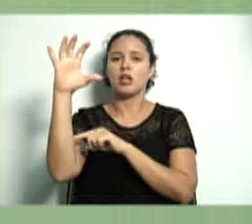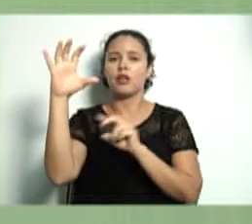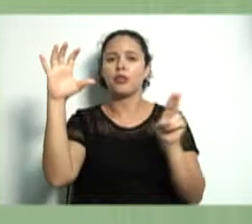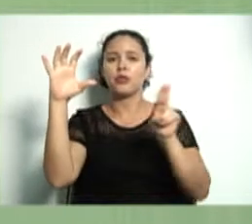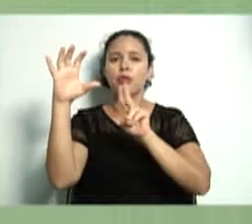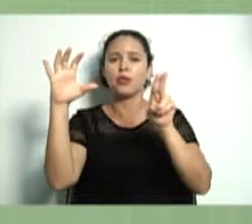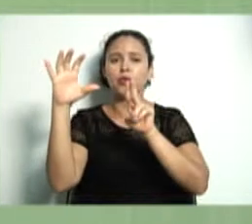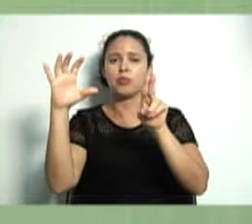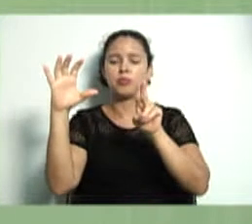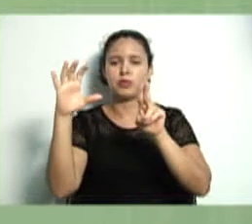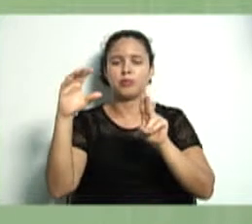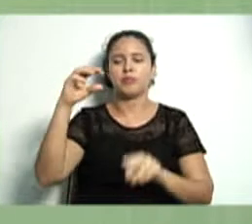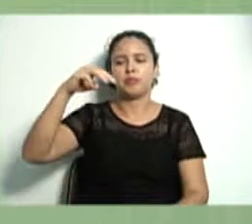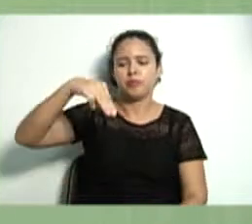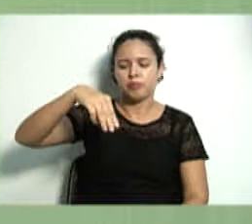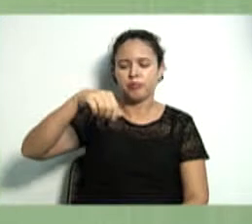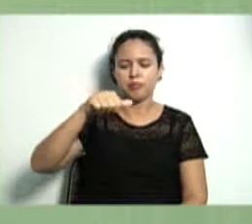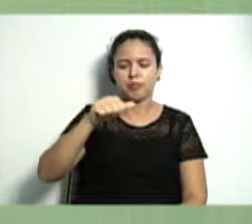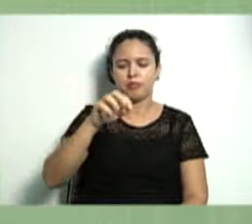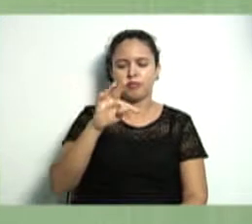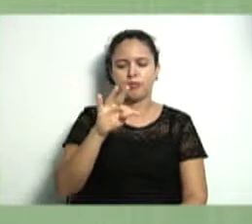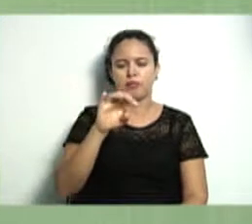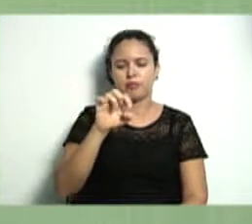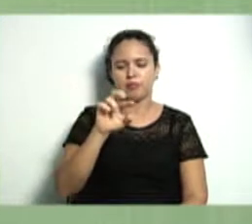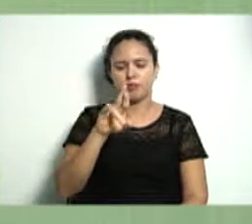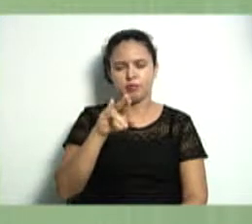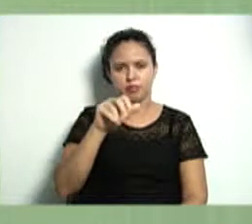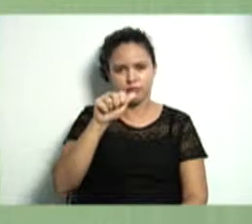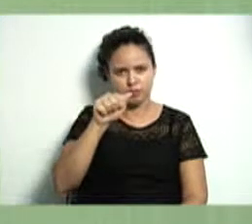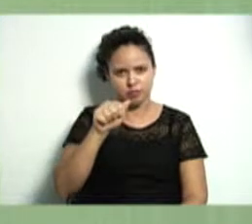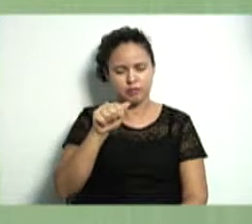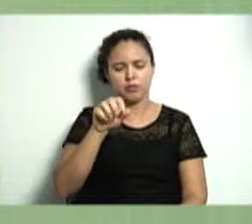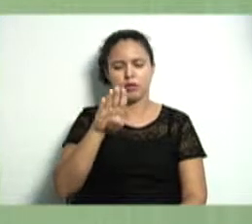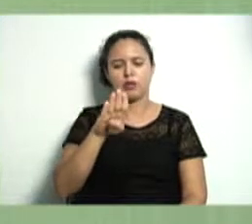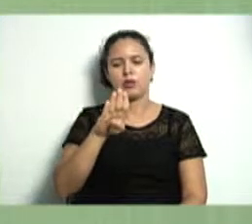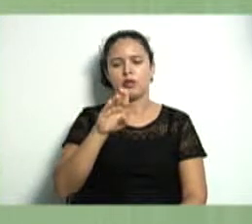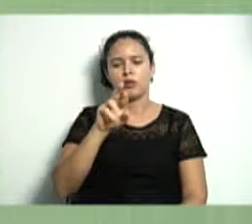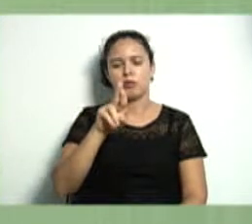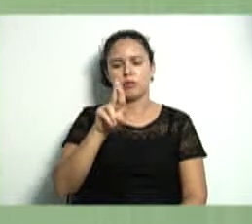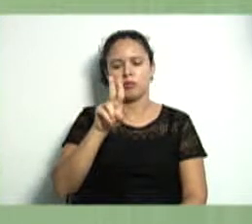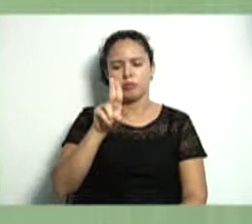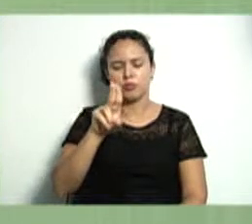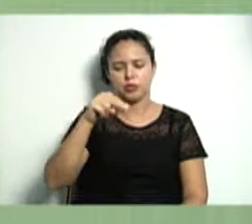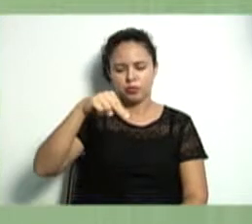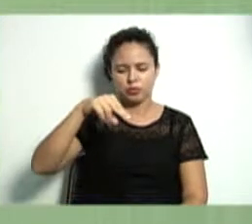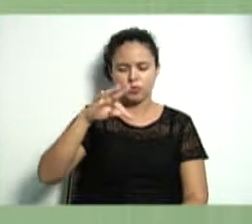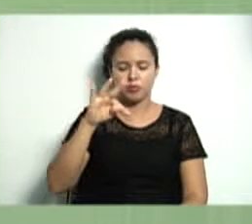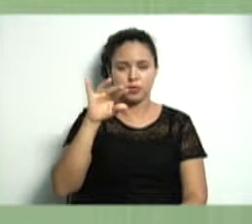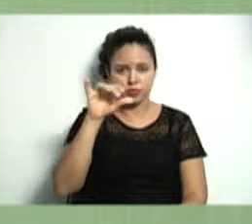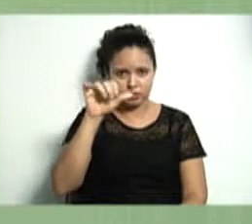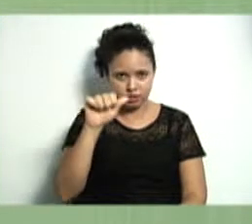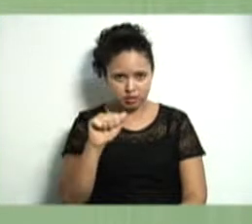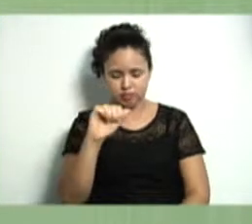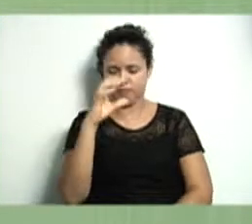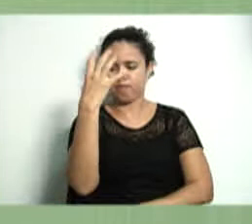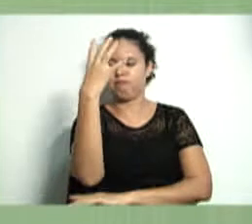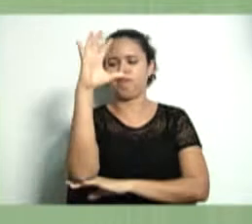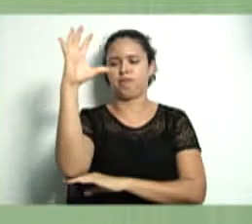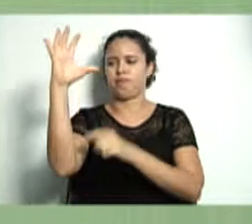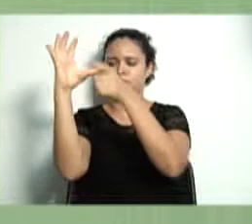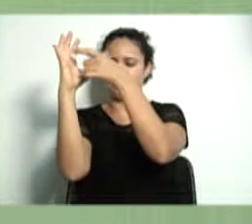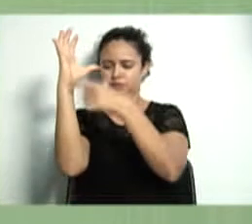são cortadas em toras de madeira, a matéria-prima, para a fabricação de móveis, produto